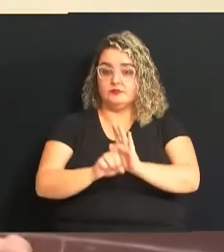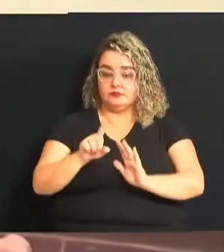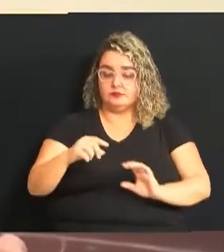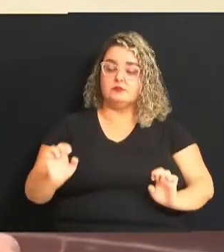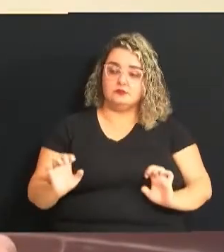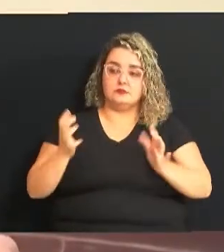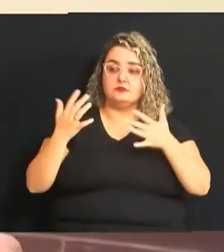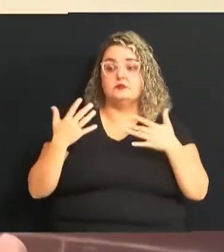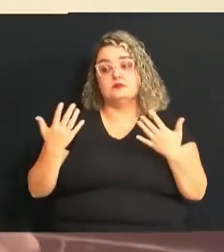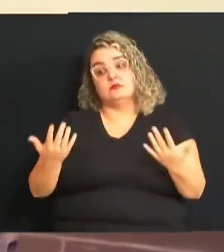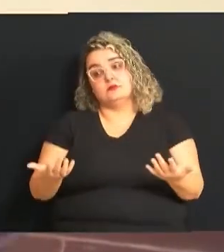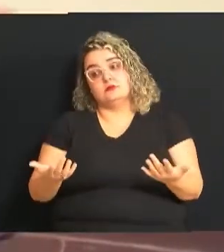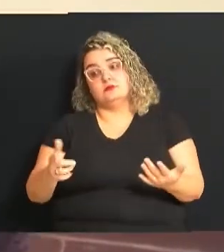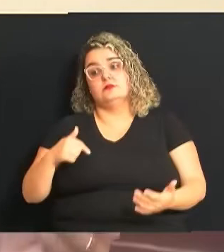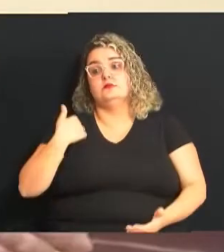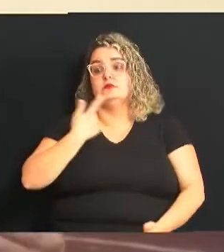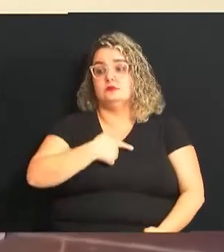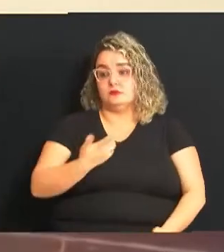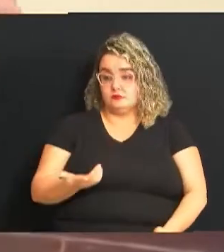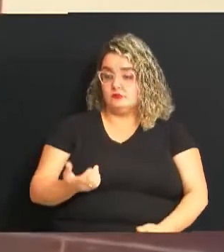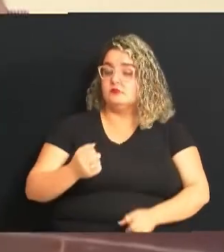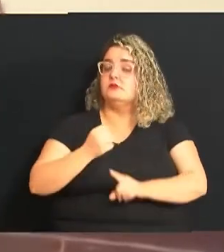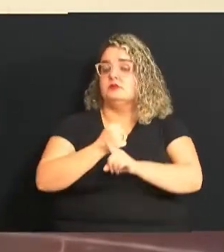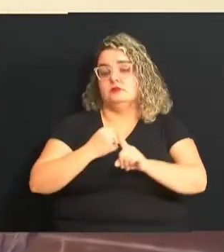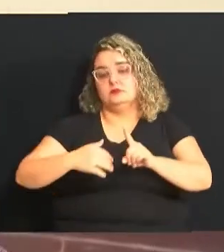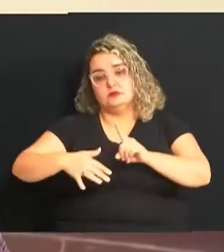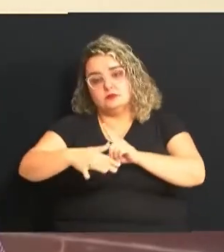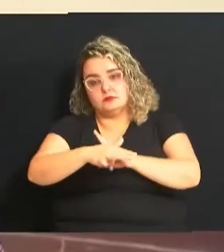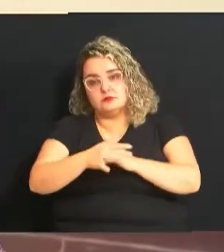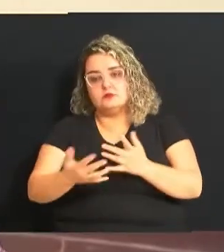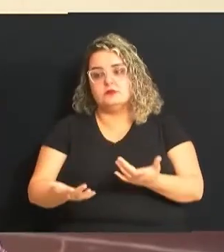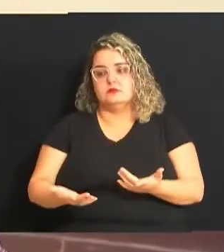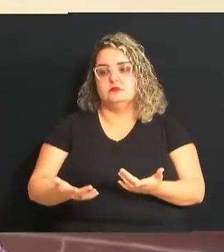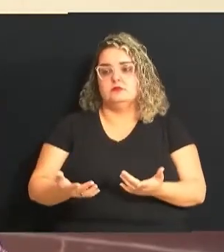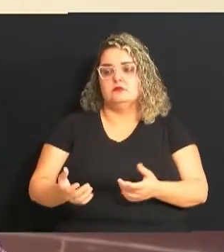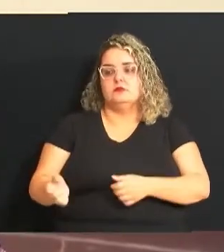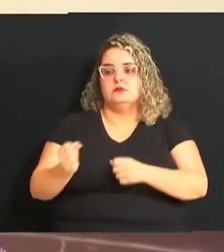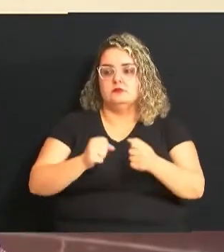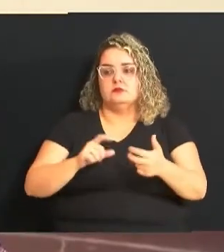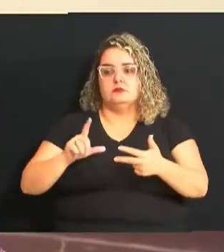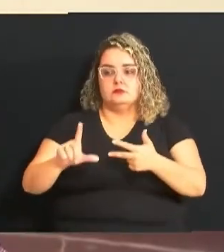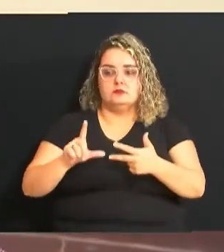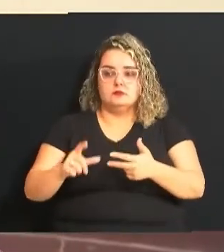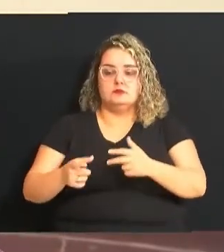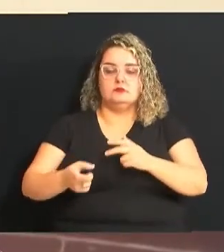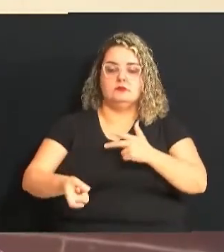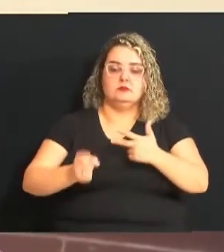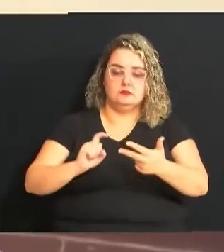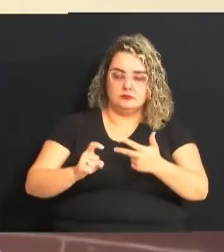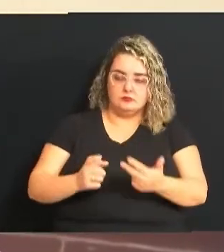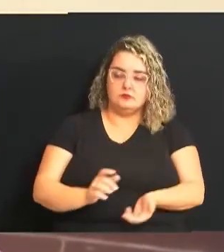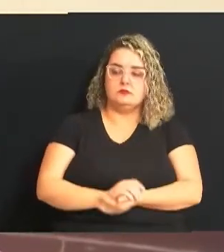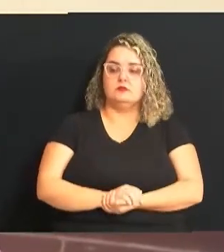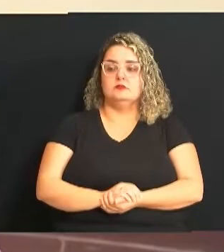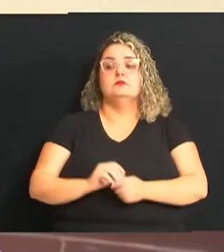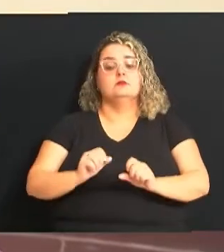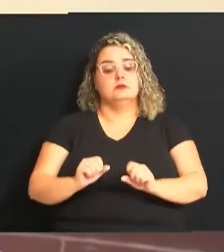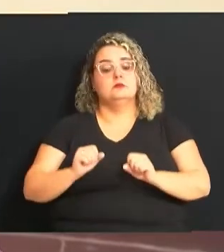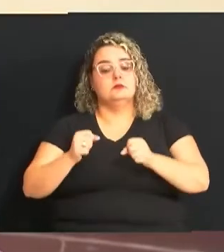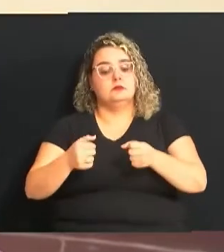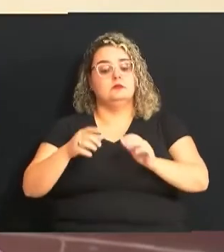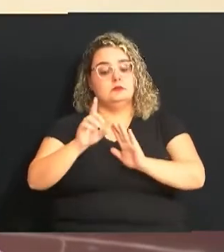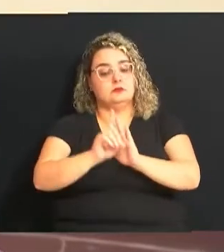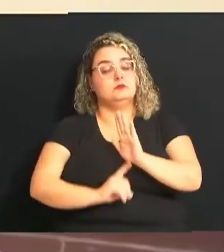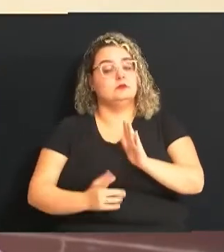Agora, cabe a nós, enquanto sociedade, enquanto poder legislativo, executivo, lutar para que os direitos